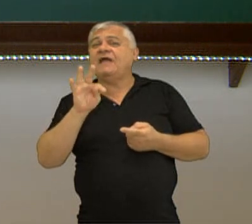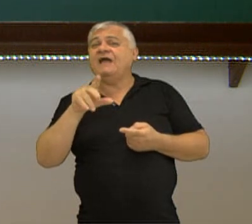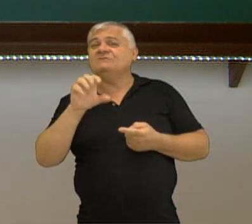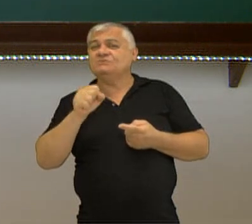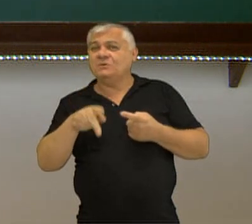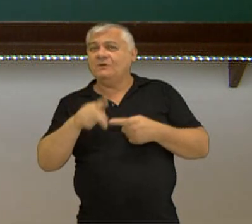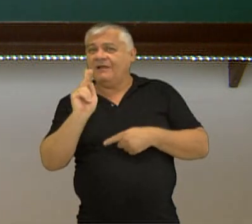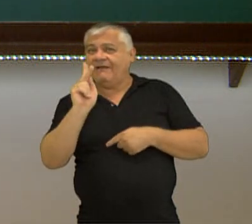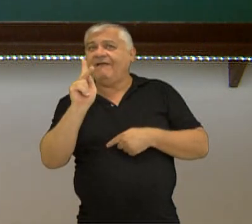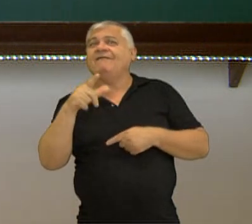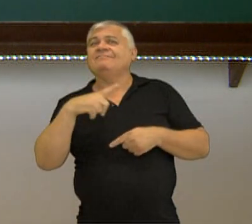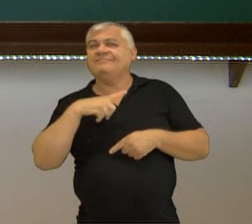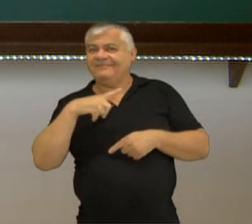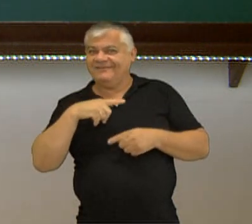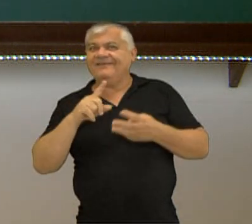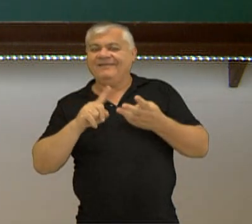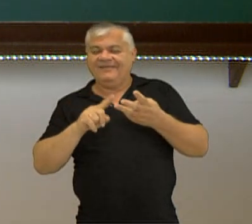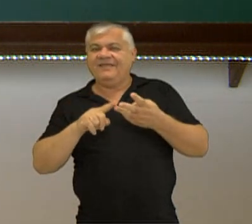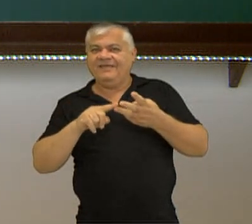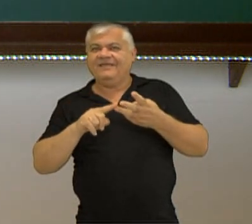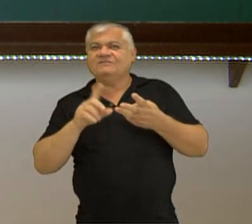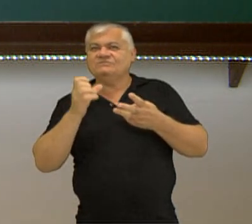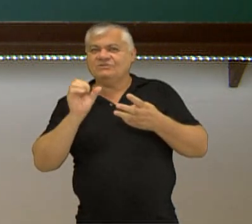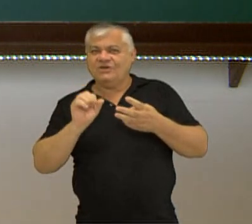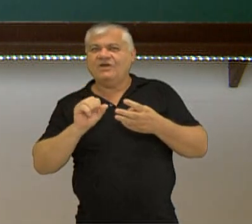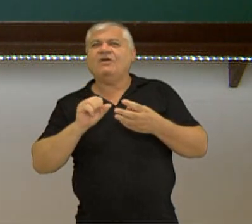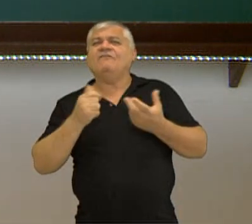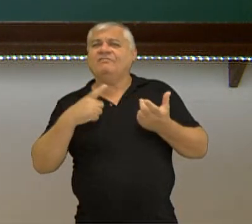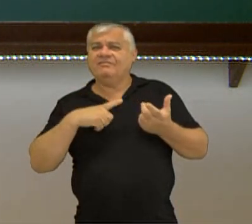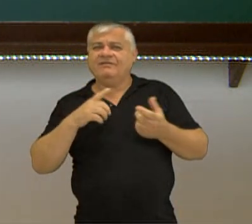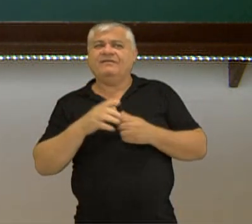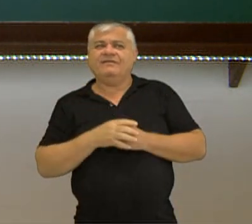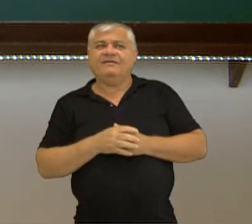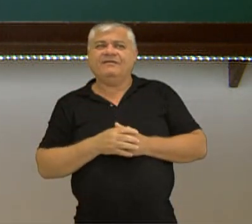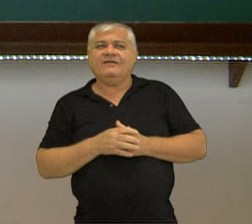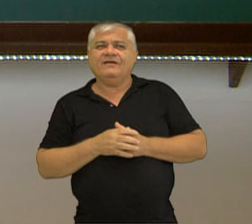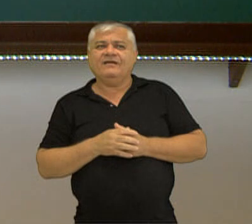quarto período, número atômico 19, número de massa 39.